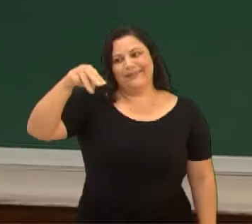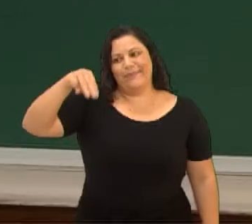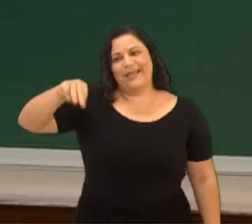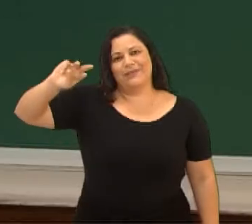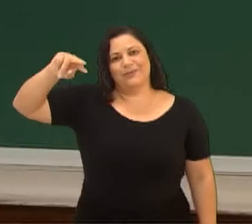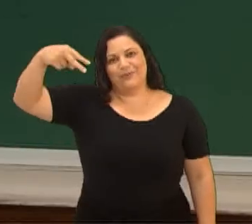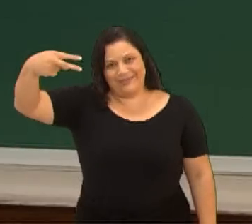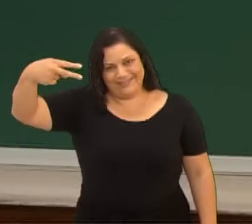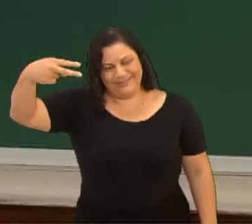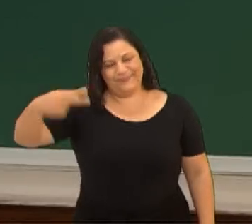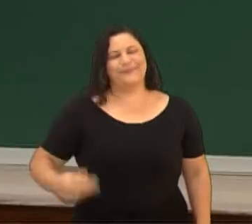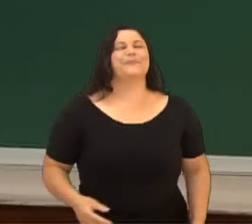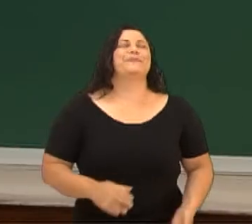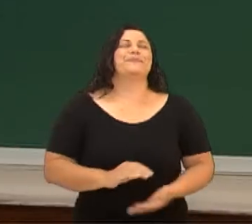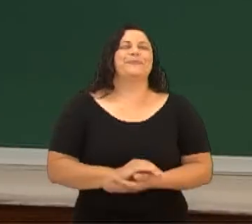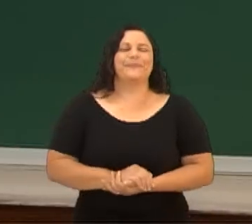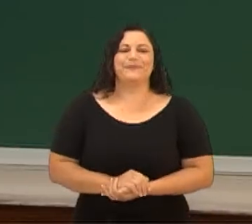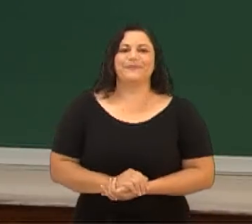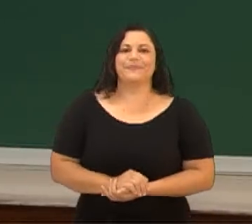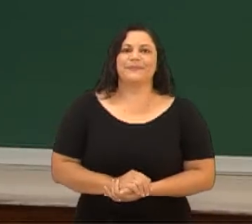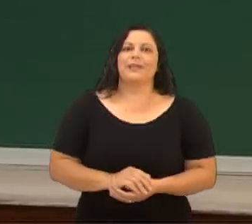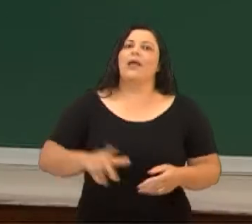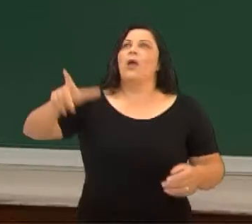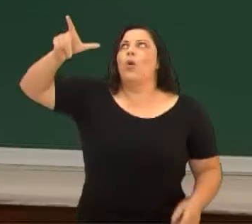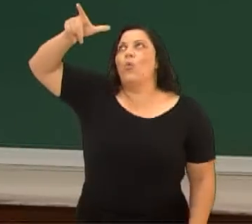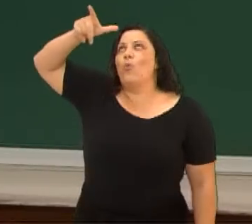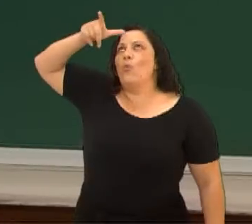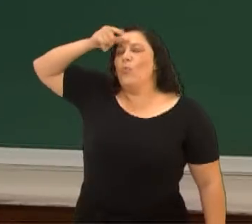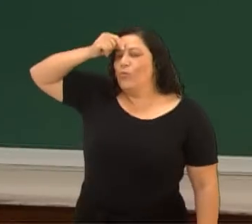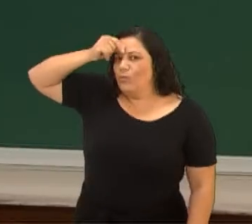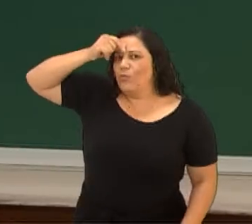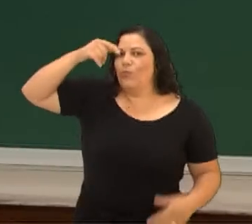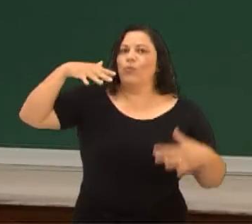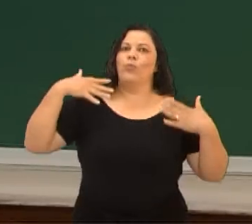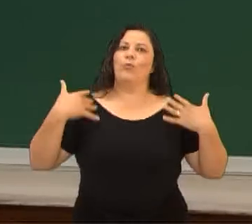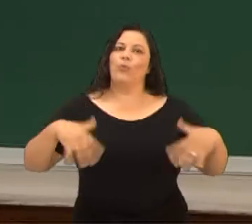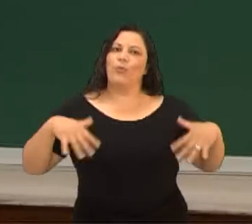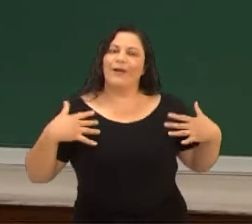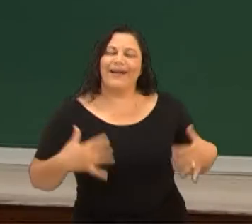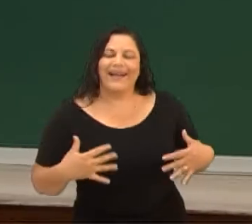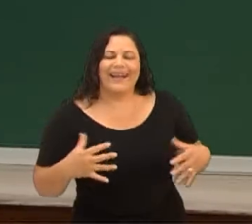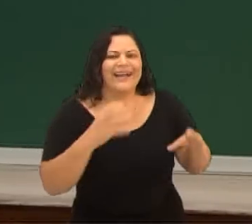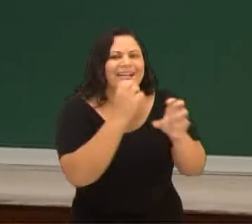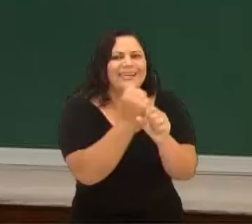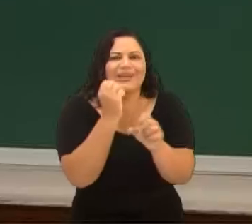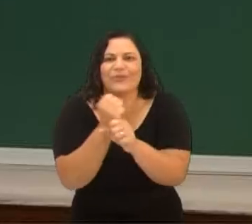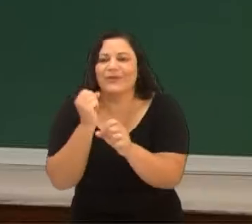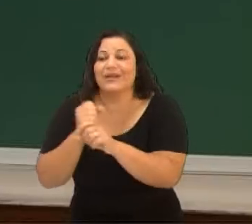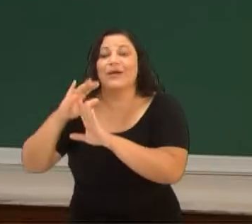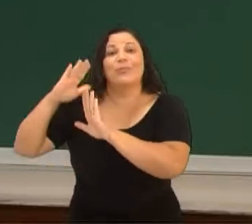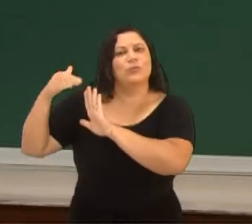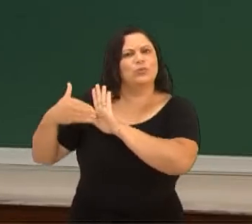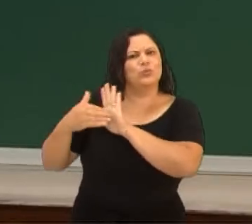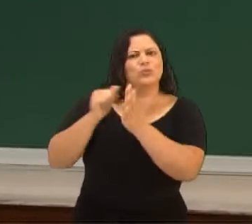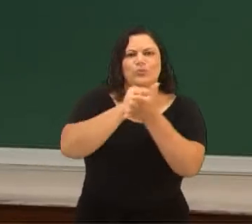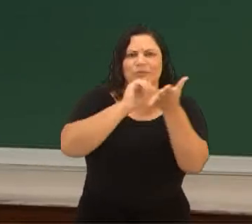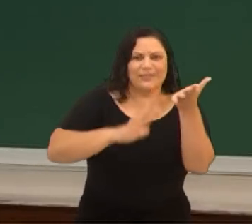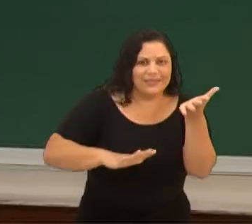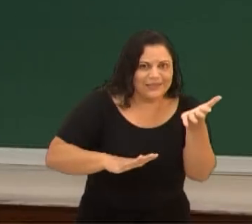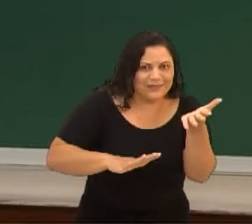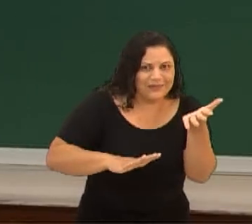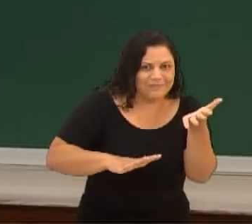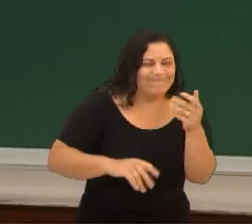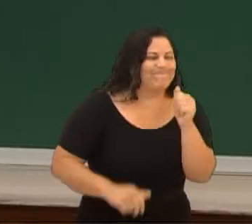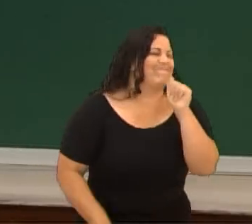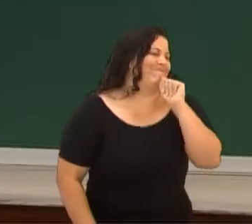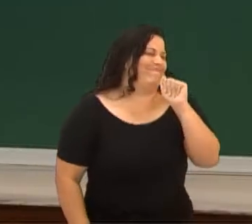30,3 metros quadrados. Ufa, prof, calculamos tudo já desse exercício?